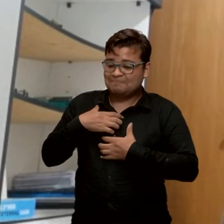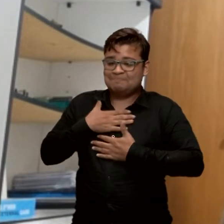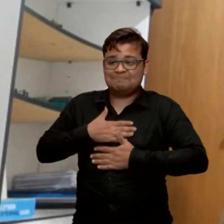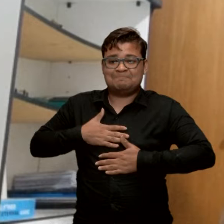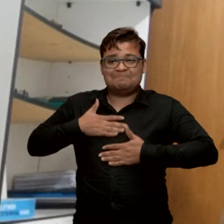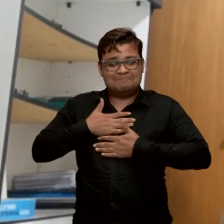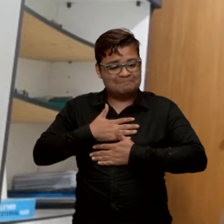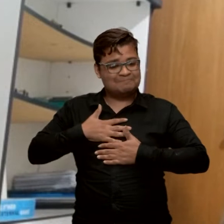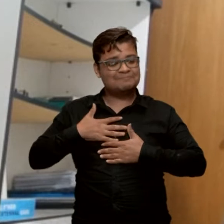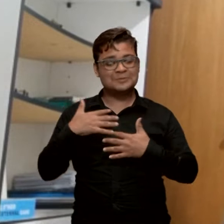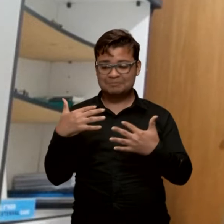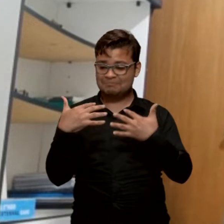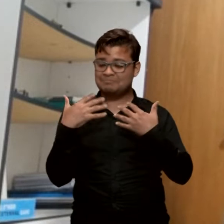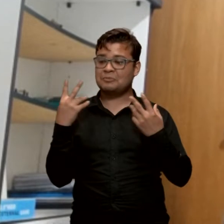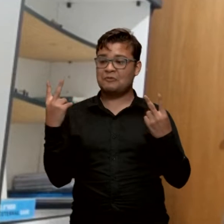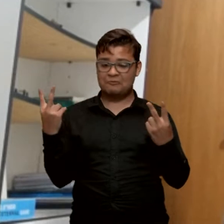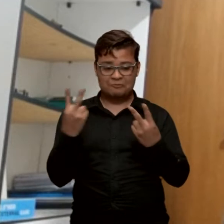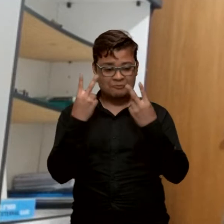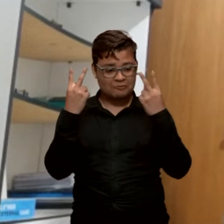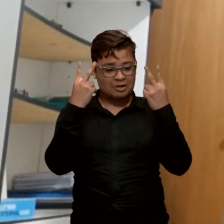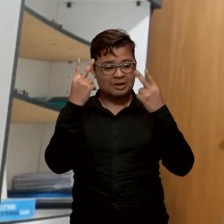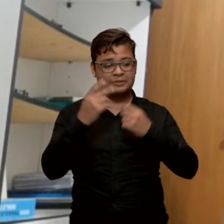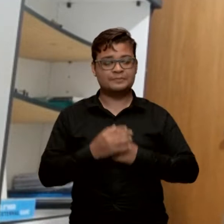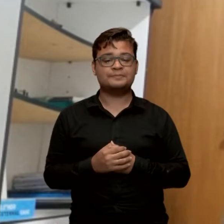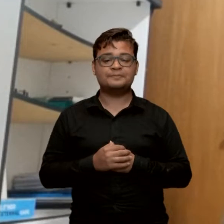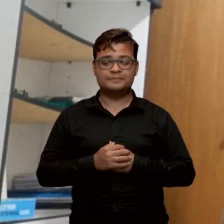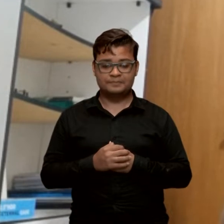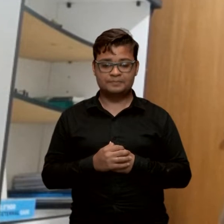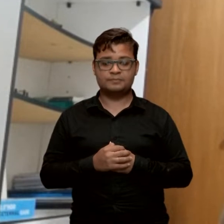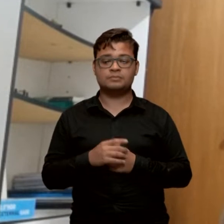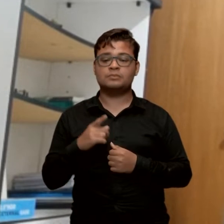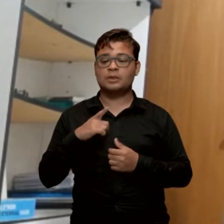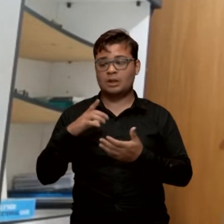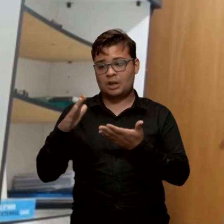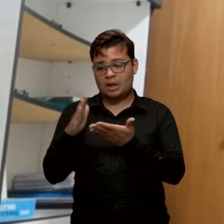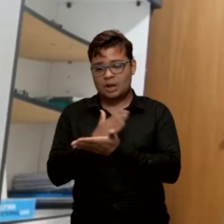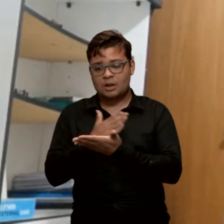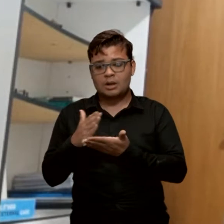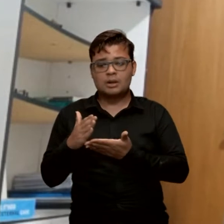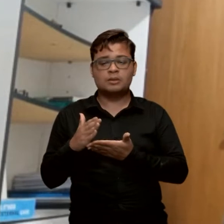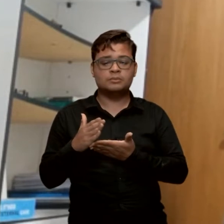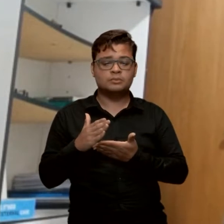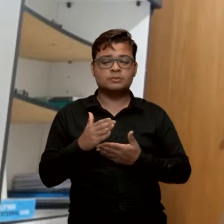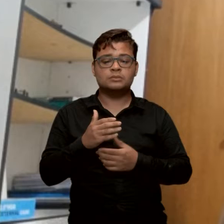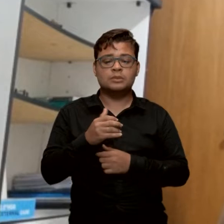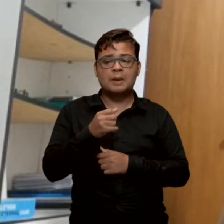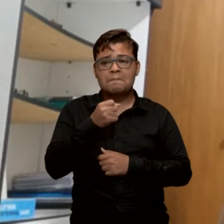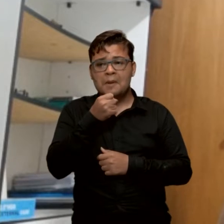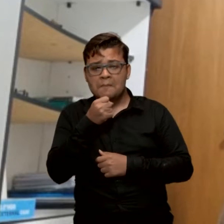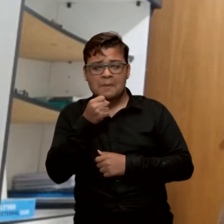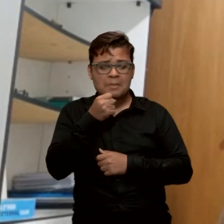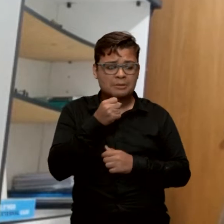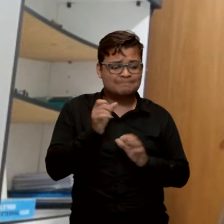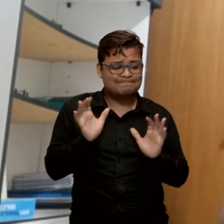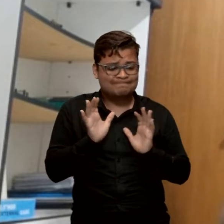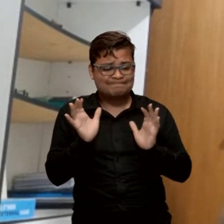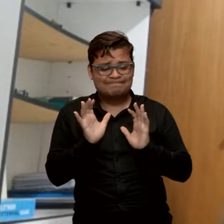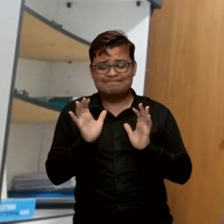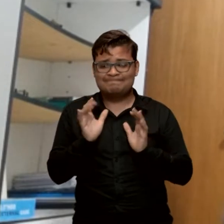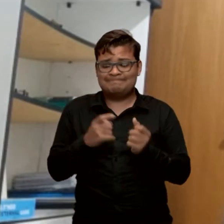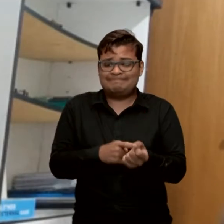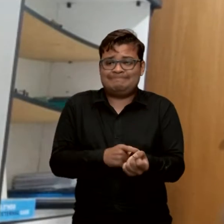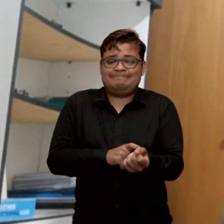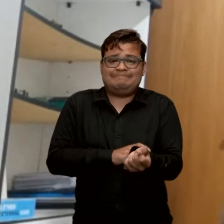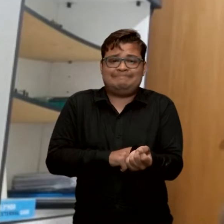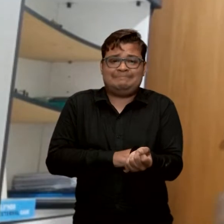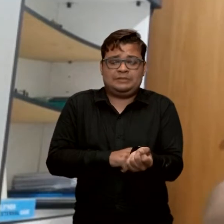produção que ele fez, né? Alguns nunca cantaram com equipamento de som, microfones, tal, se sentem seguros, mas aí eles começam a lidar